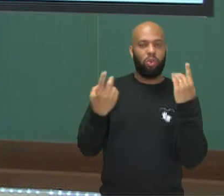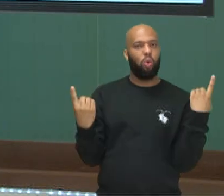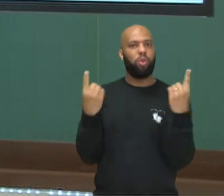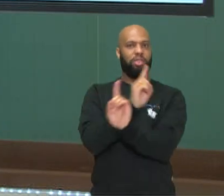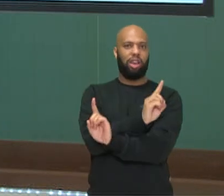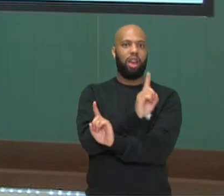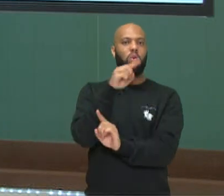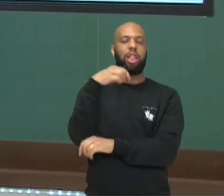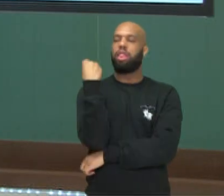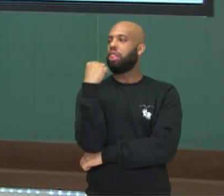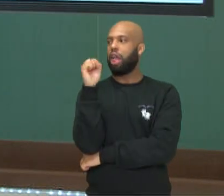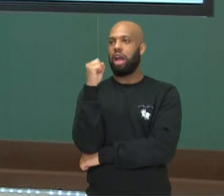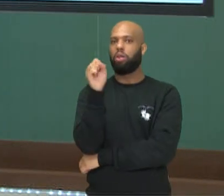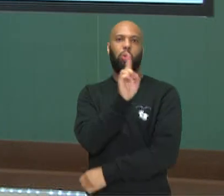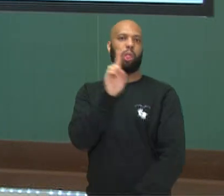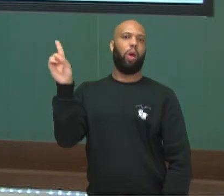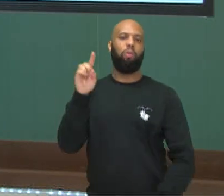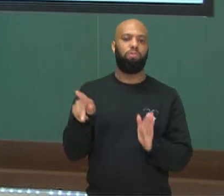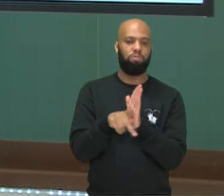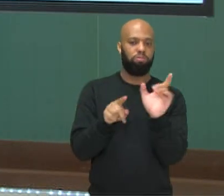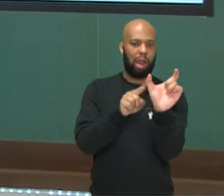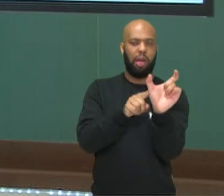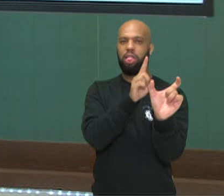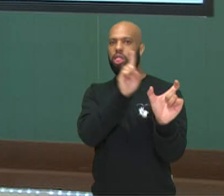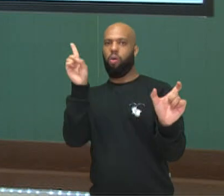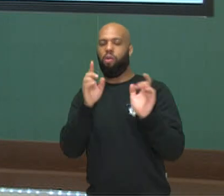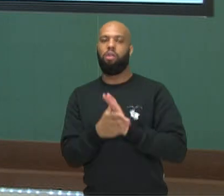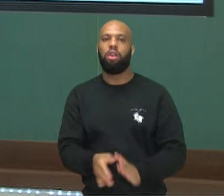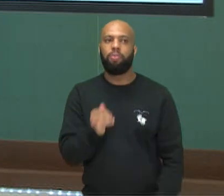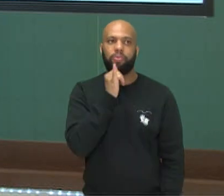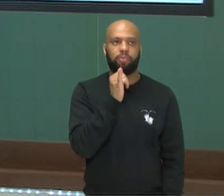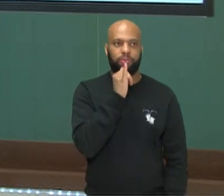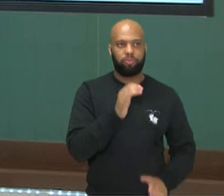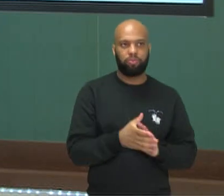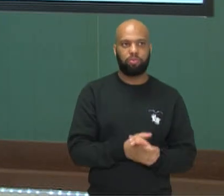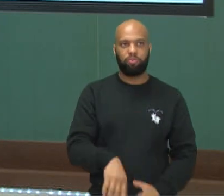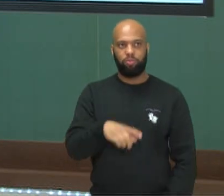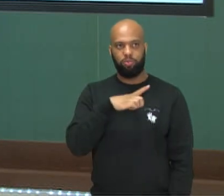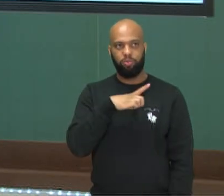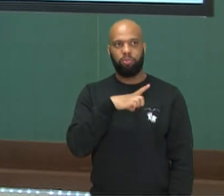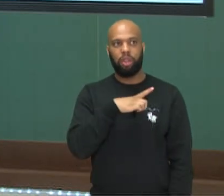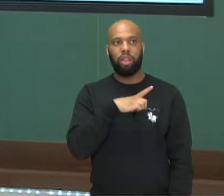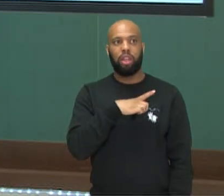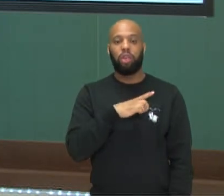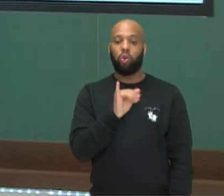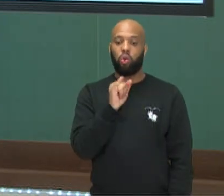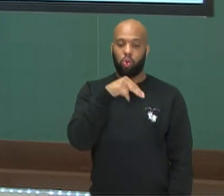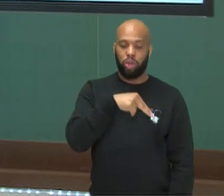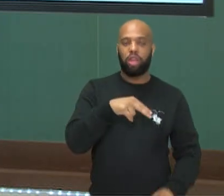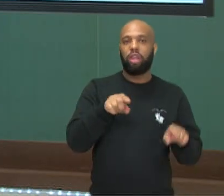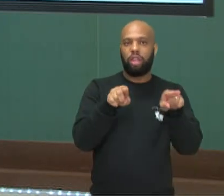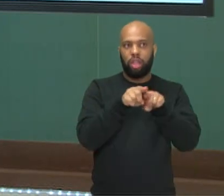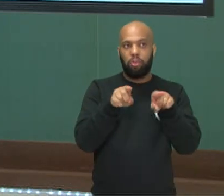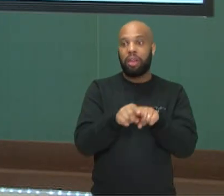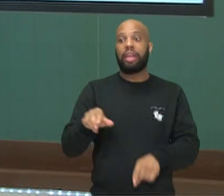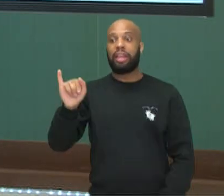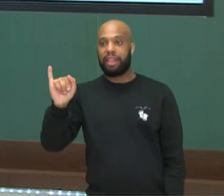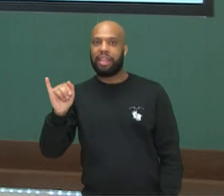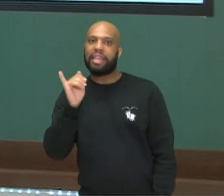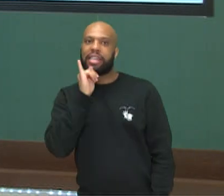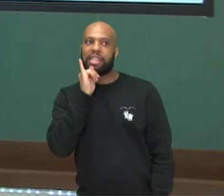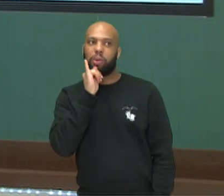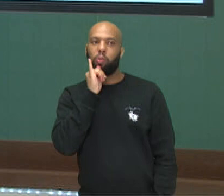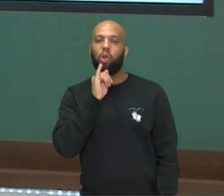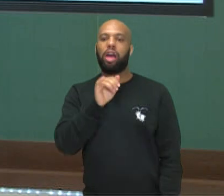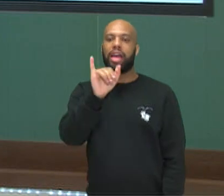de negação para as palavras. Por exemplo, né? O i e o i também, né? O i legal